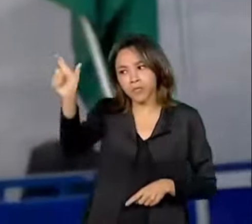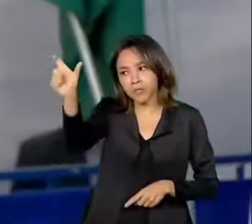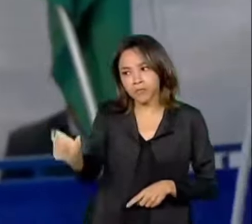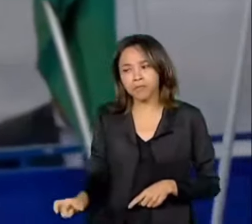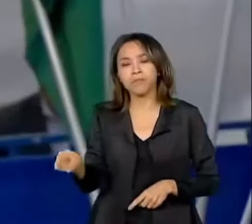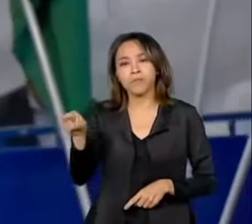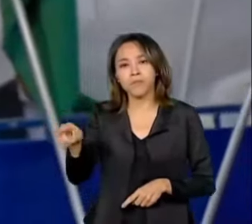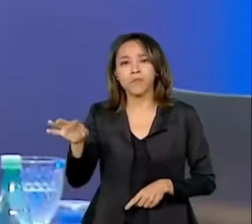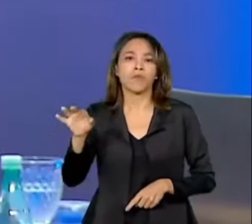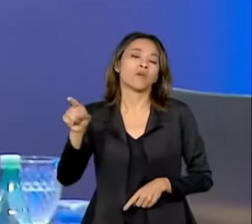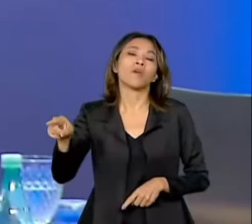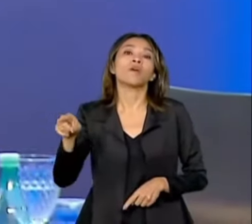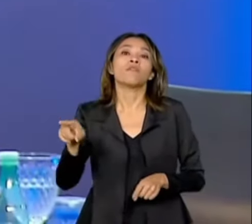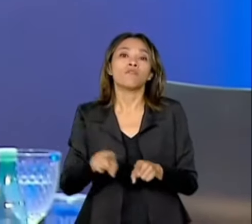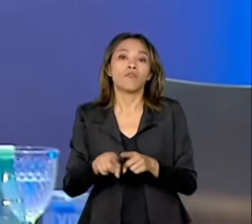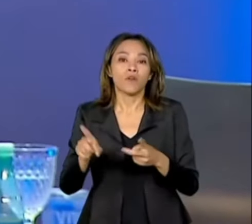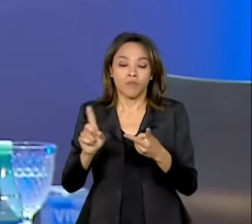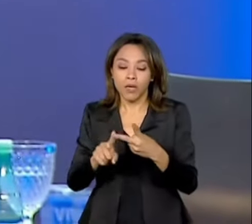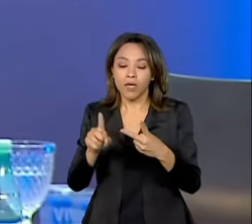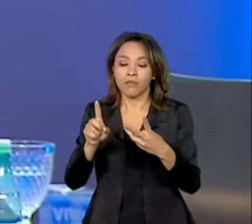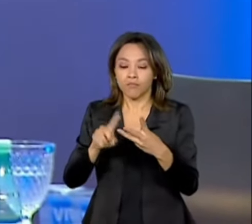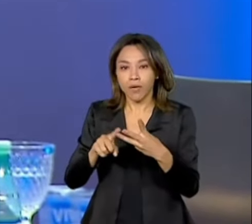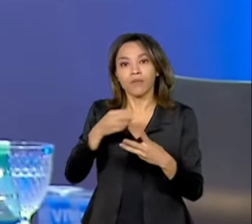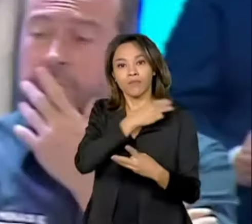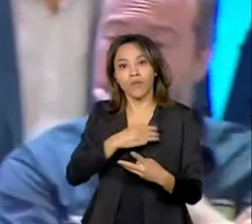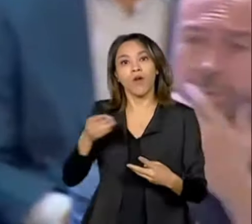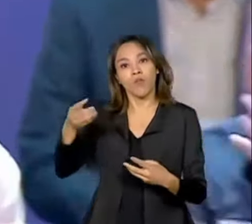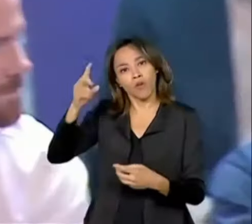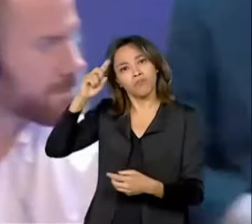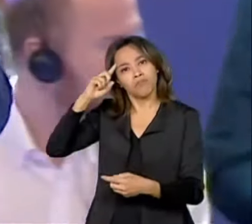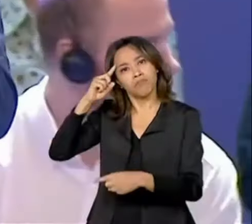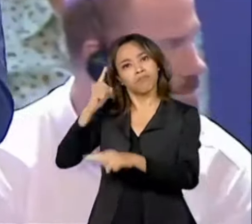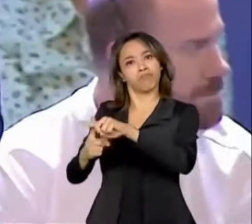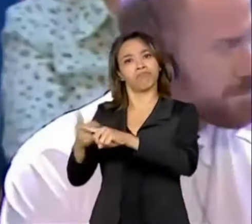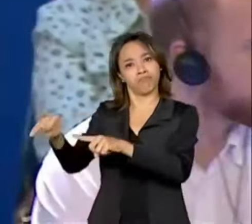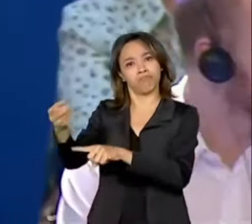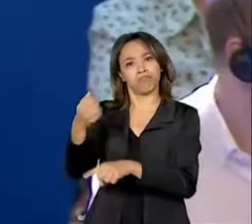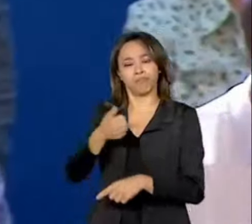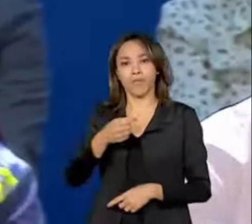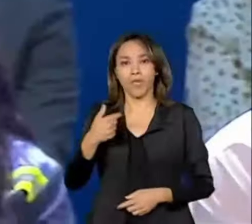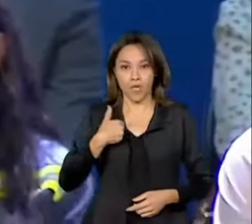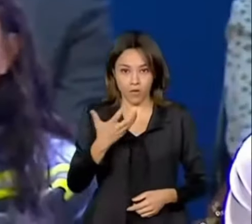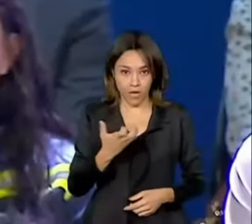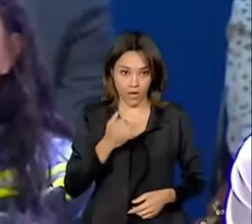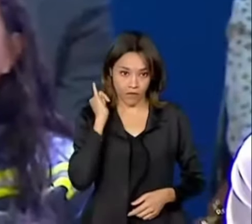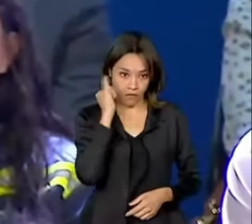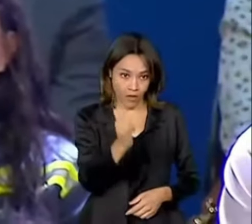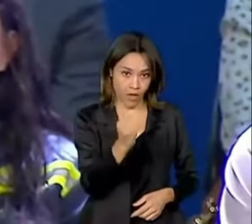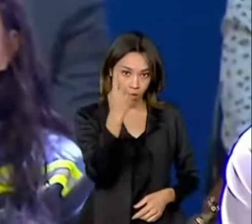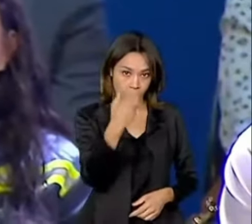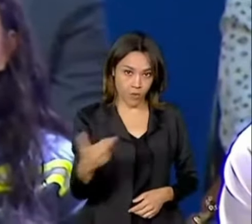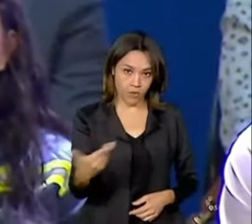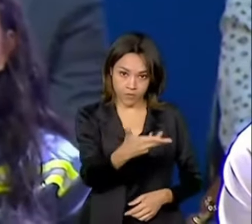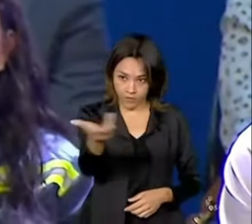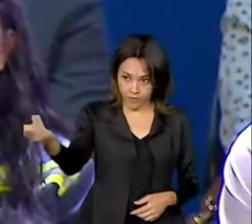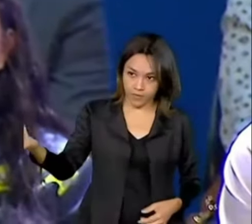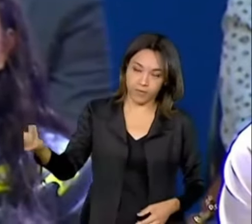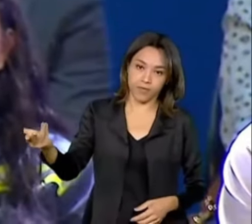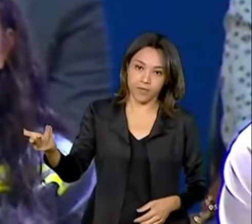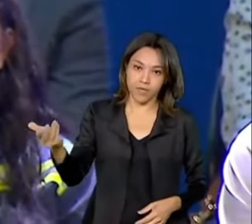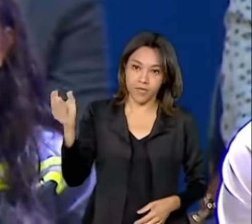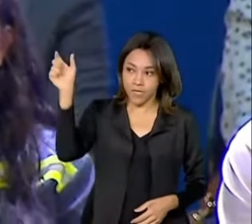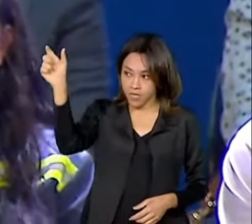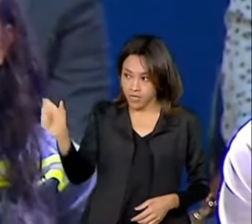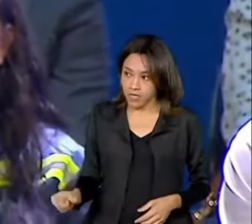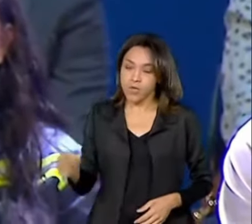otimista e o Fávaro foi muito otimista. Eu queria dizer uma coisa para vocês. O Alckmin,